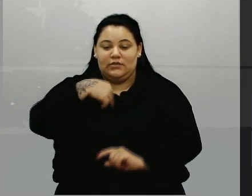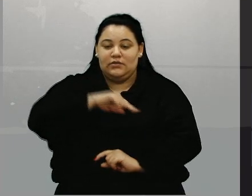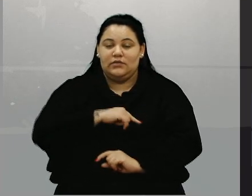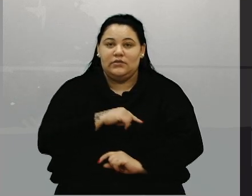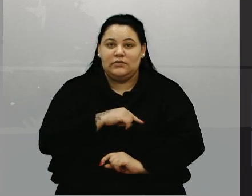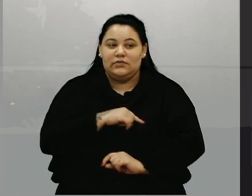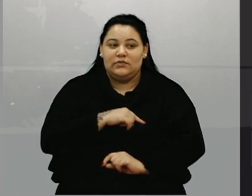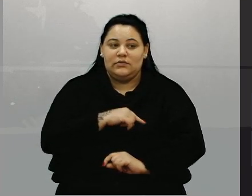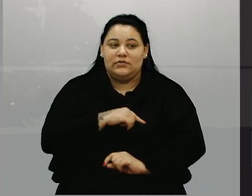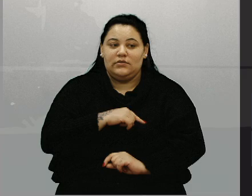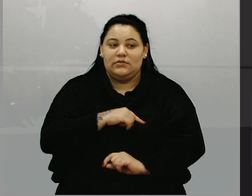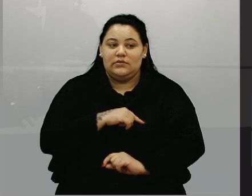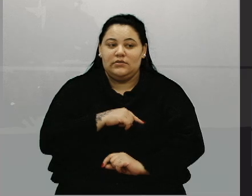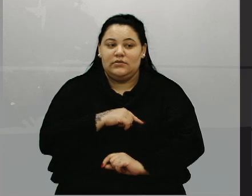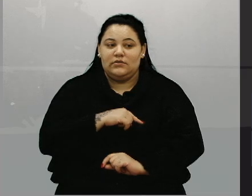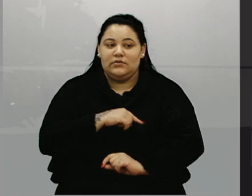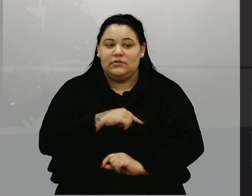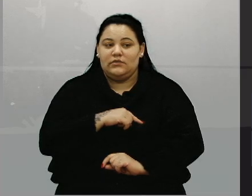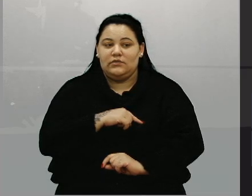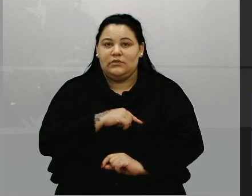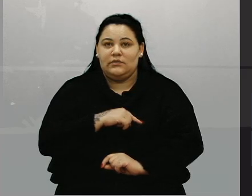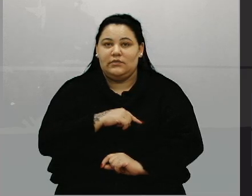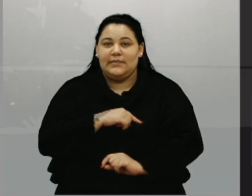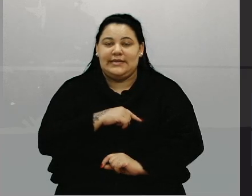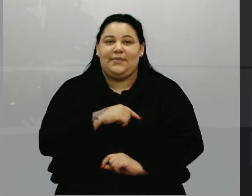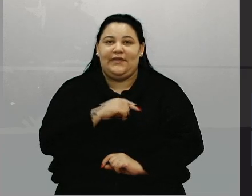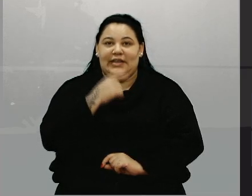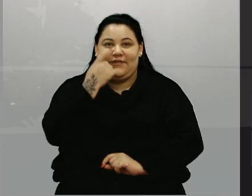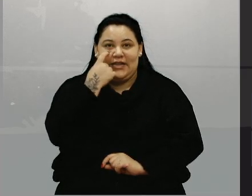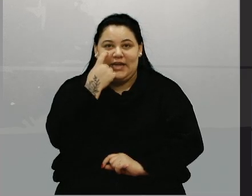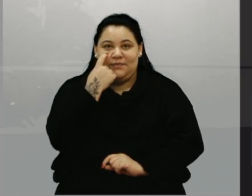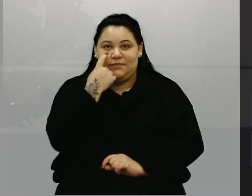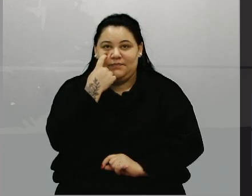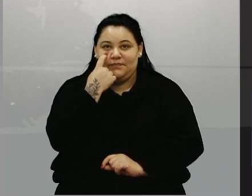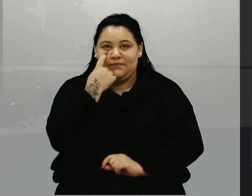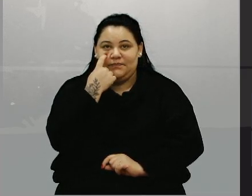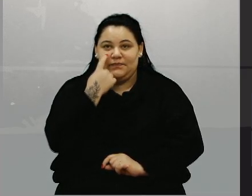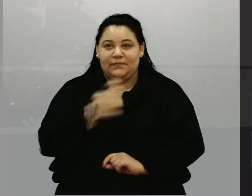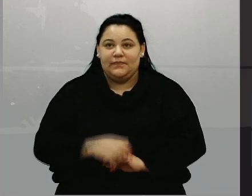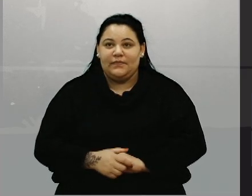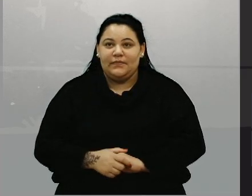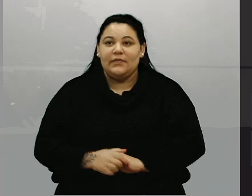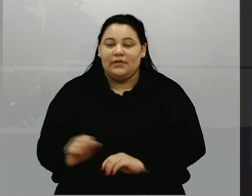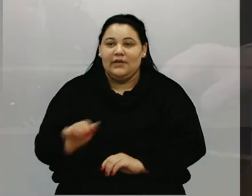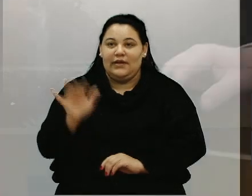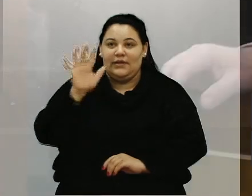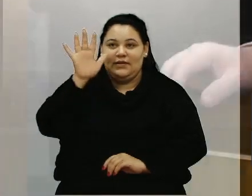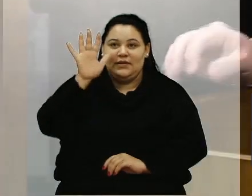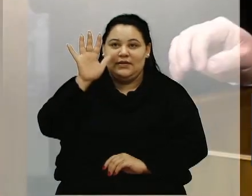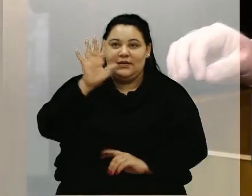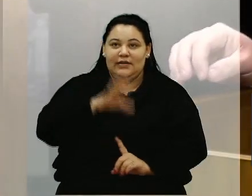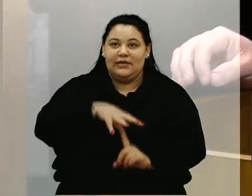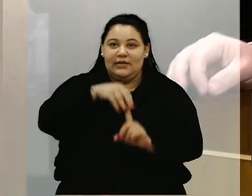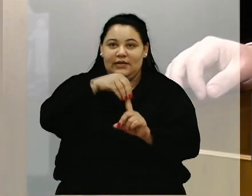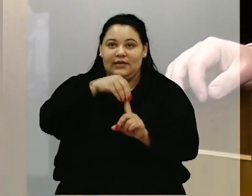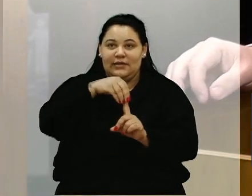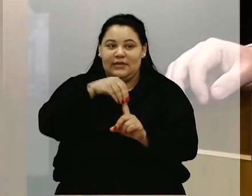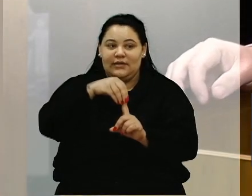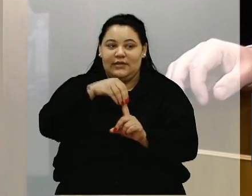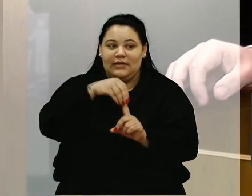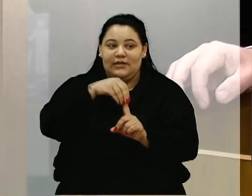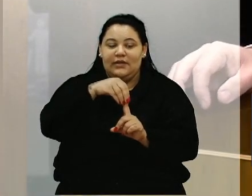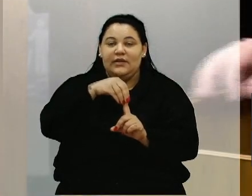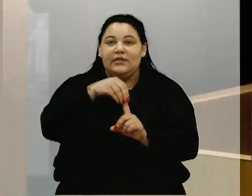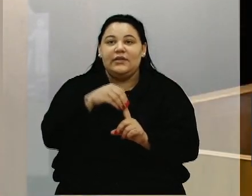honra os nossos antepassados, os seus valores, exaltando principalmente a saga